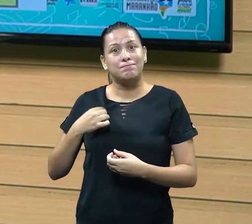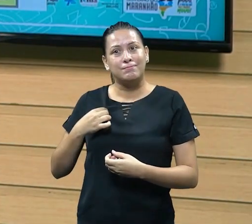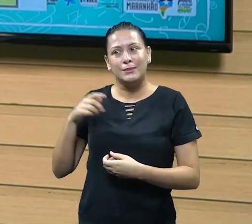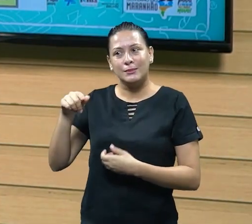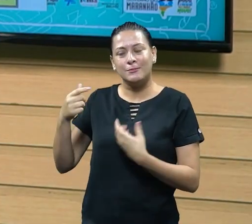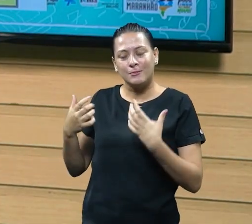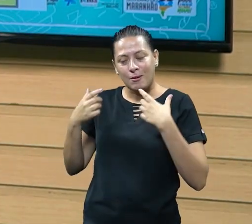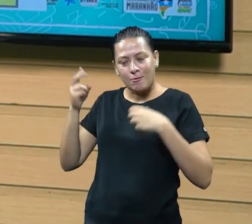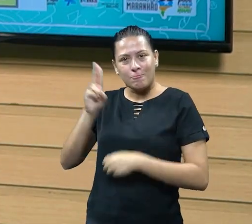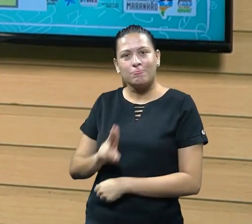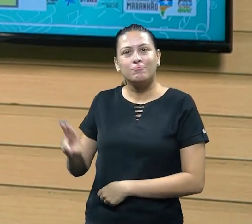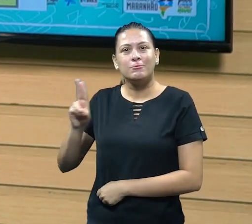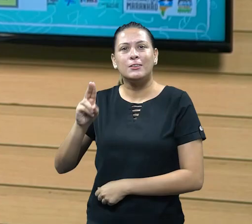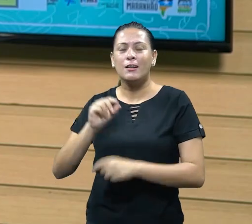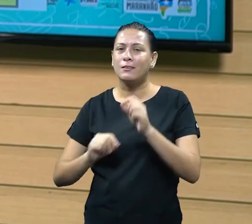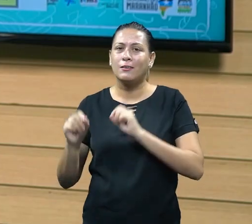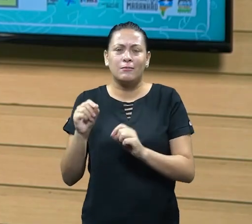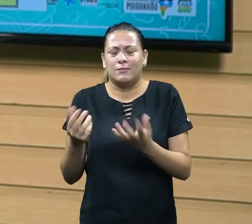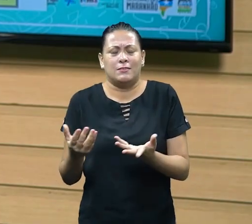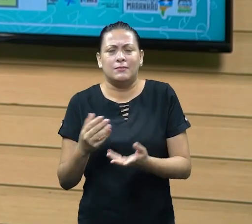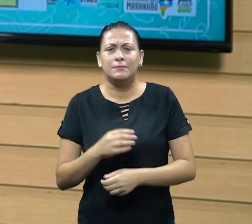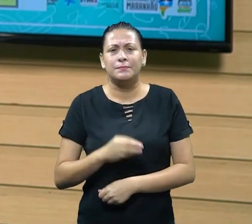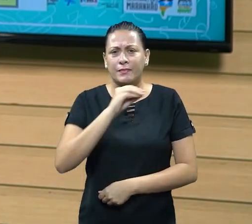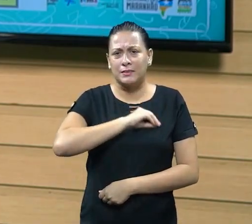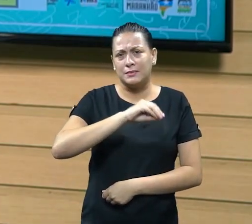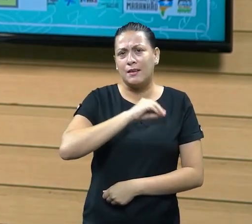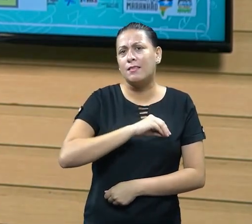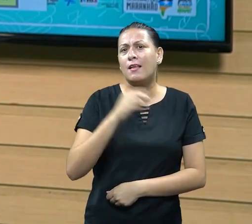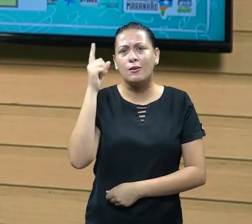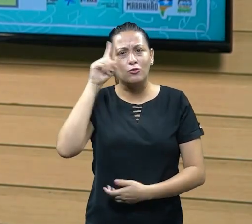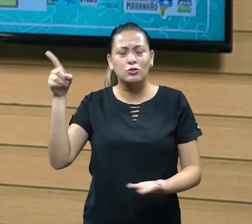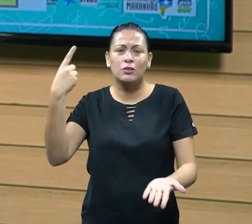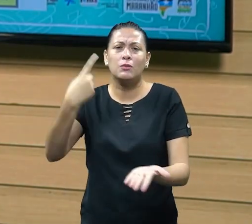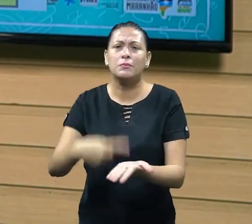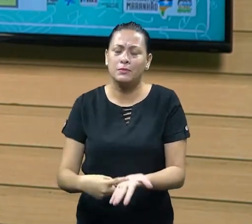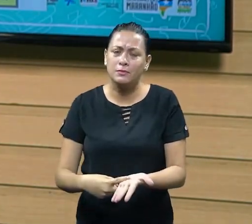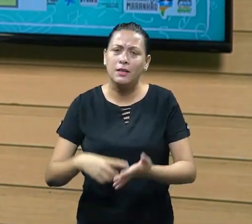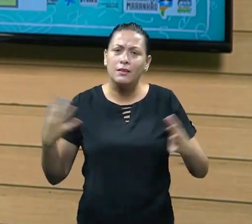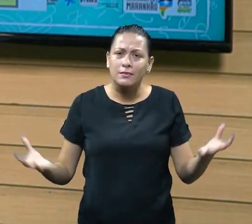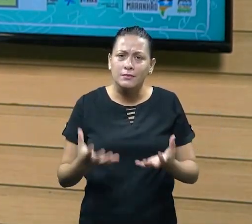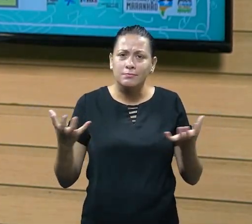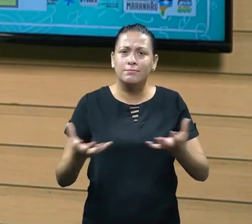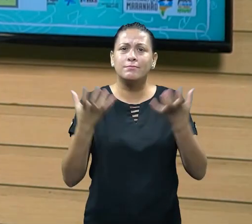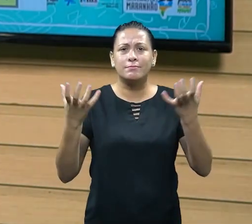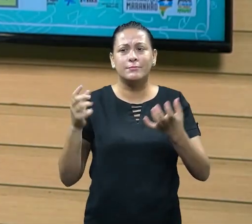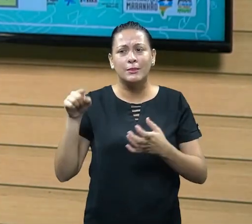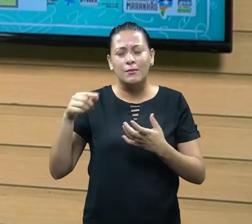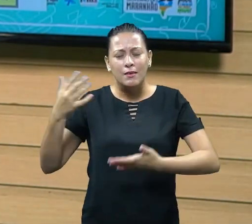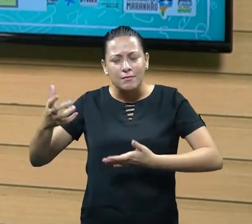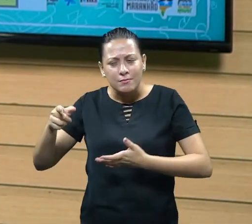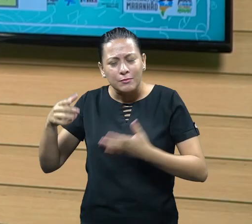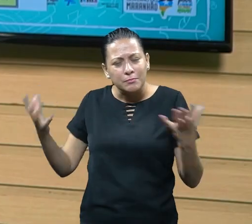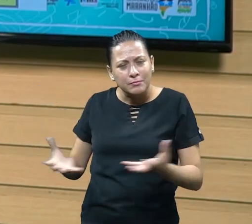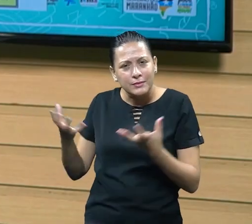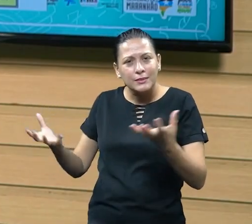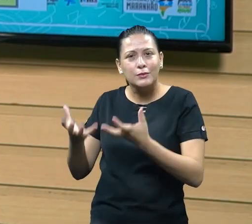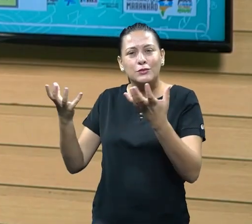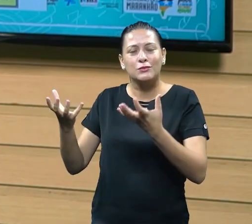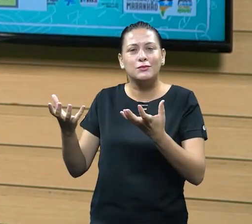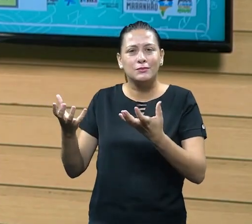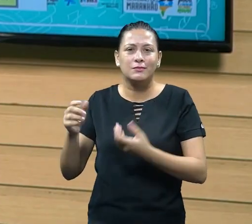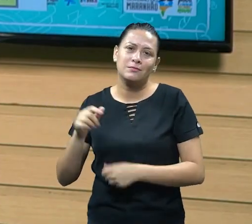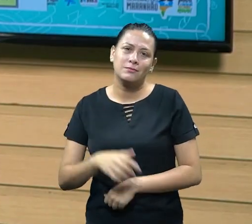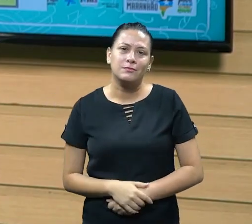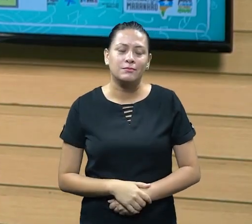vestir. O que é essa camisa? Condições de trabalho, um salário em dias, motivação, benefícios. Motiva ele, né? Faz ele teu parceiro. Ele não é simplesmente